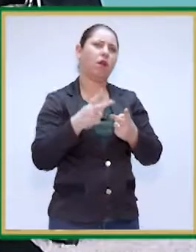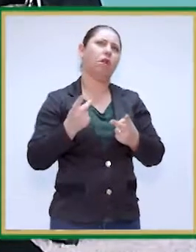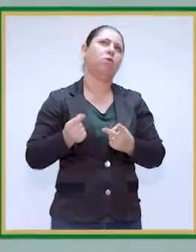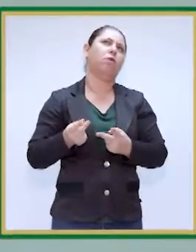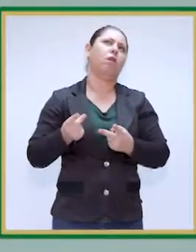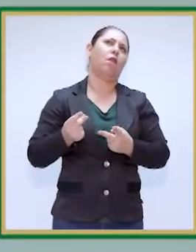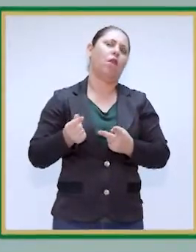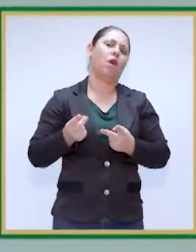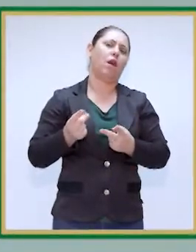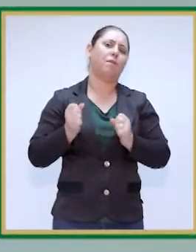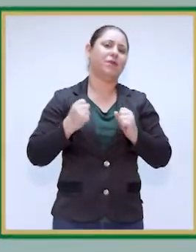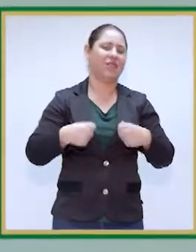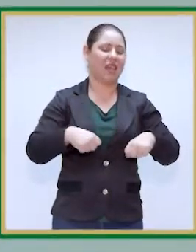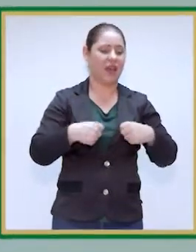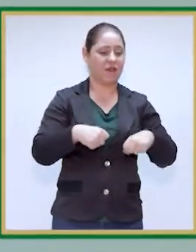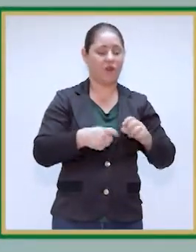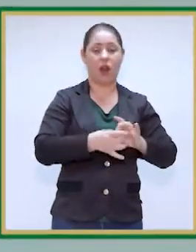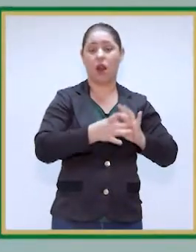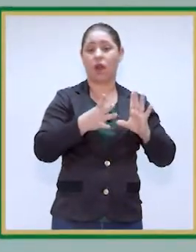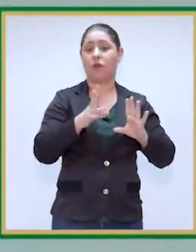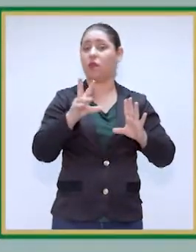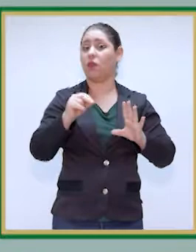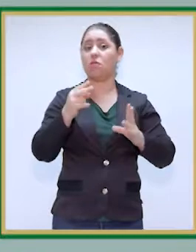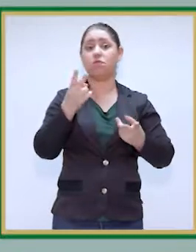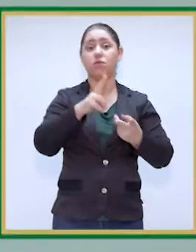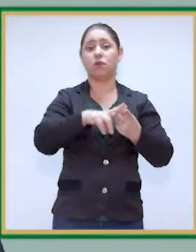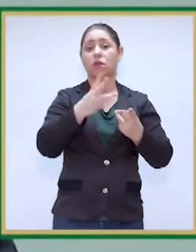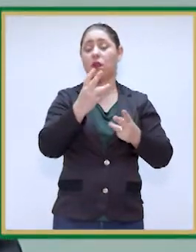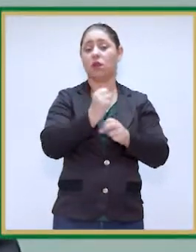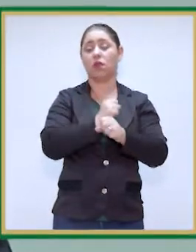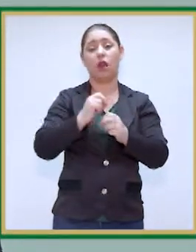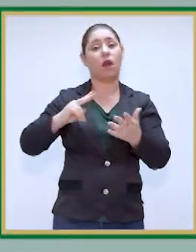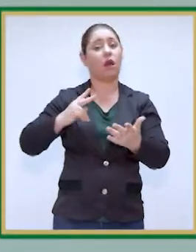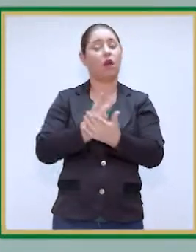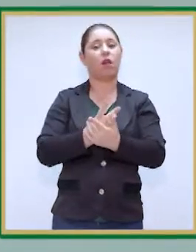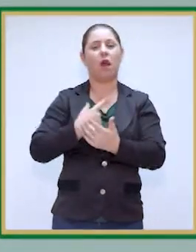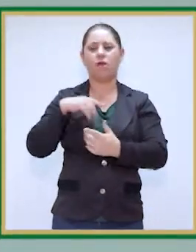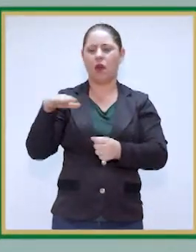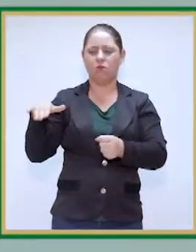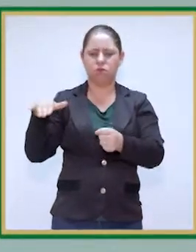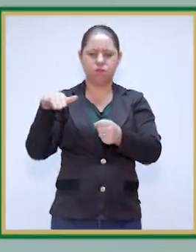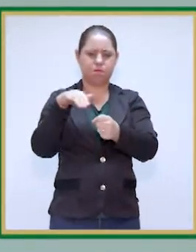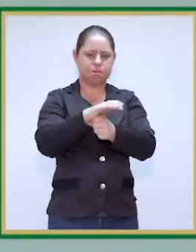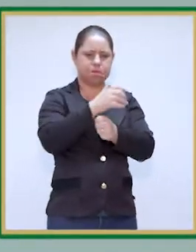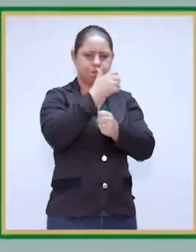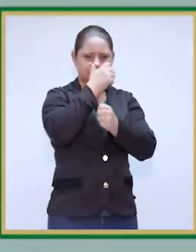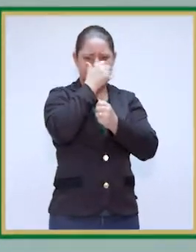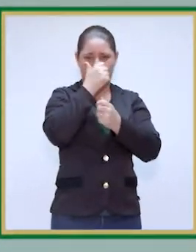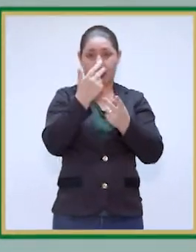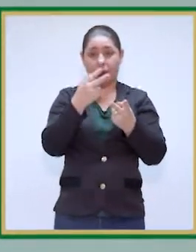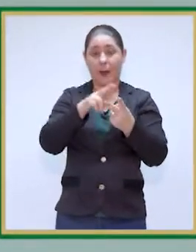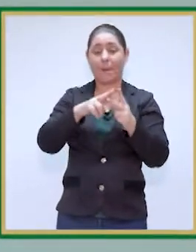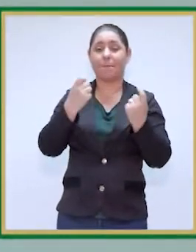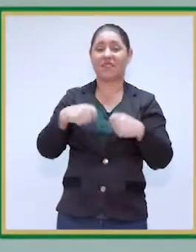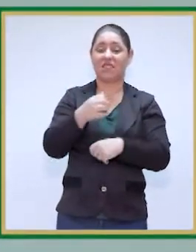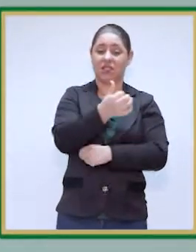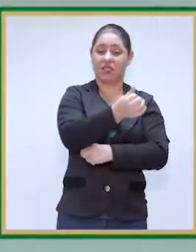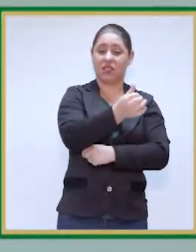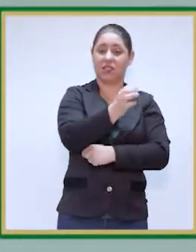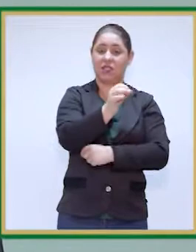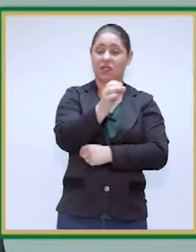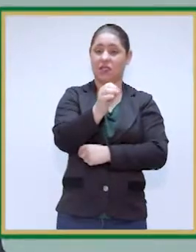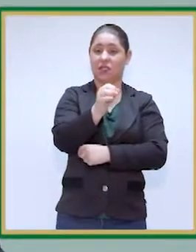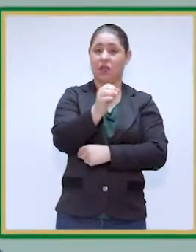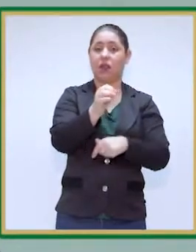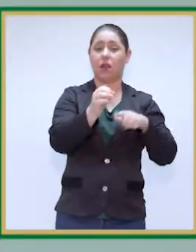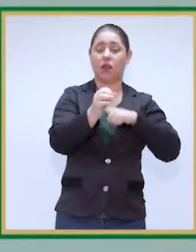indevidamente. Então, com o trabalho do dia a dia, a gente vai percebendo que um ambiente prisional superlotado, um presídio que deveria ter 600,